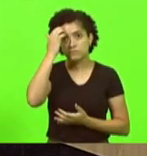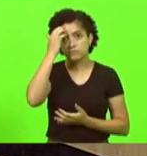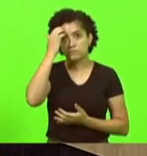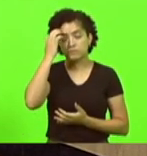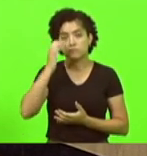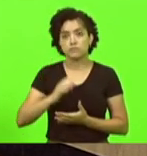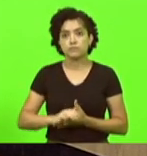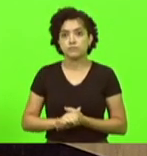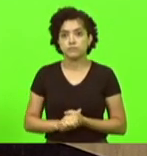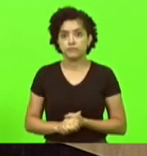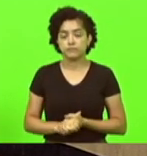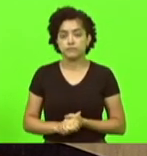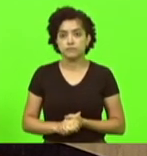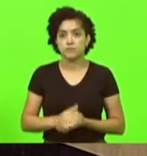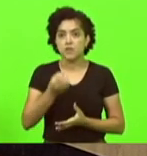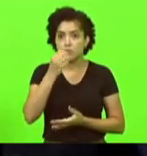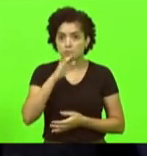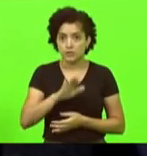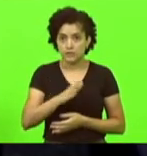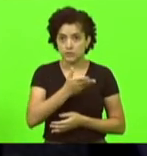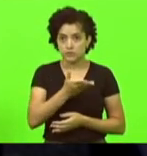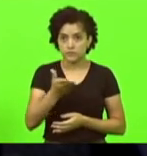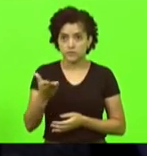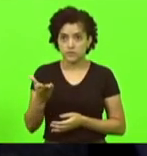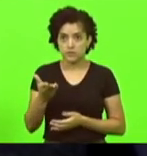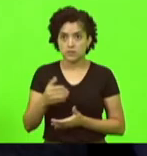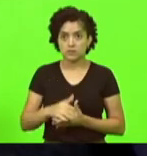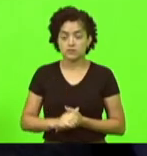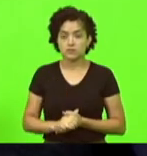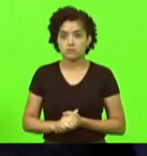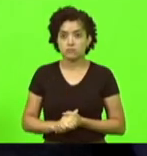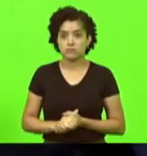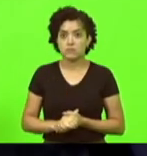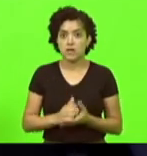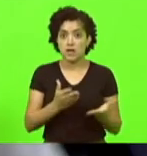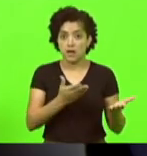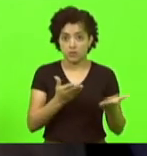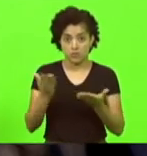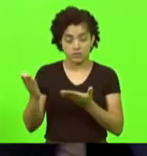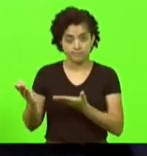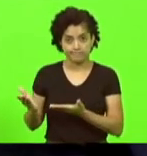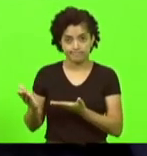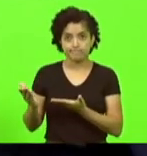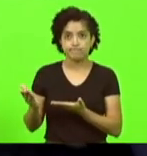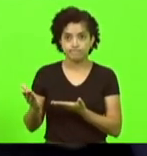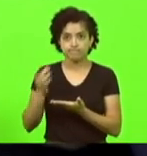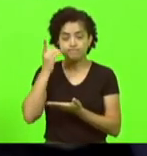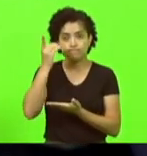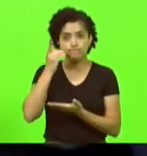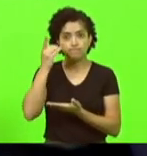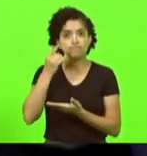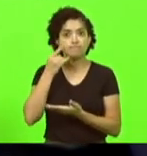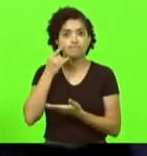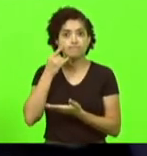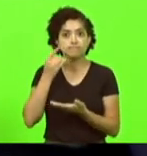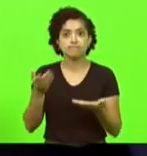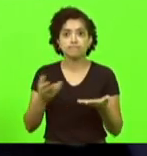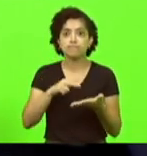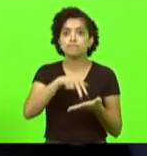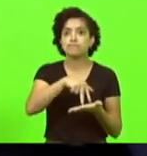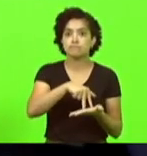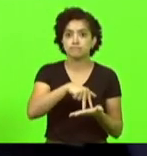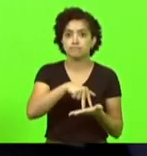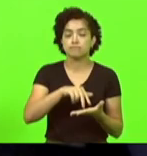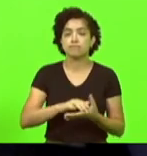Oi boa tarde a todos concedo a palavra o deputado Mauro de Nadal para fazer